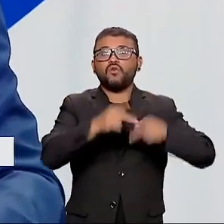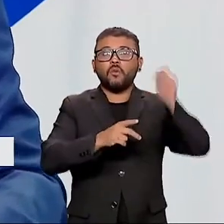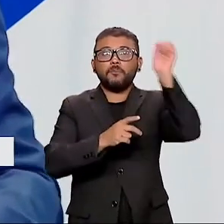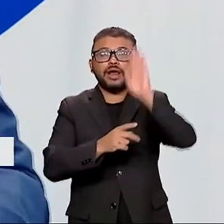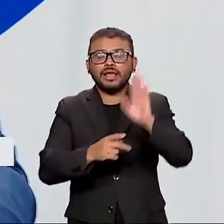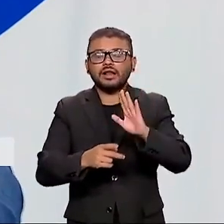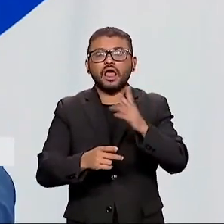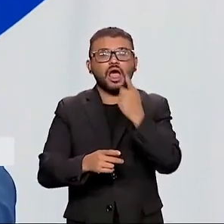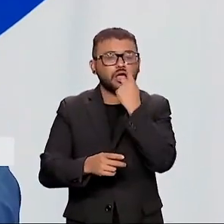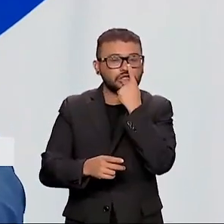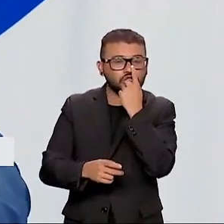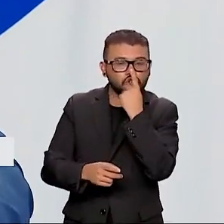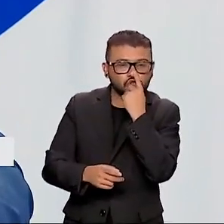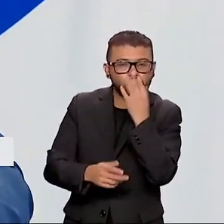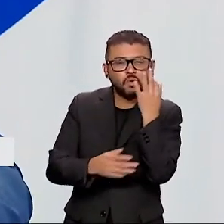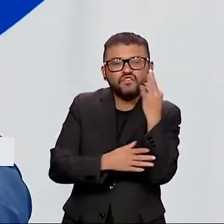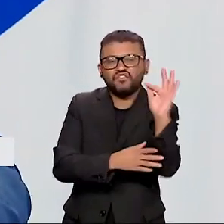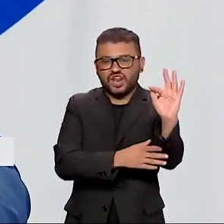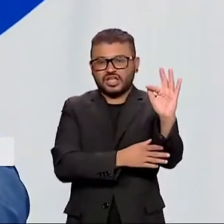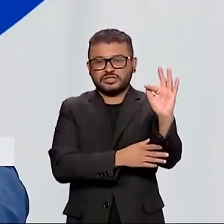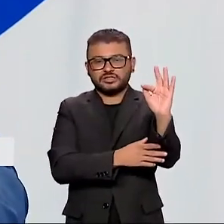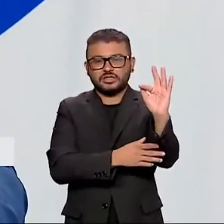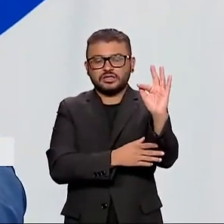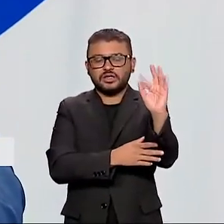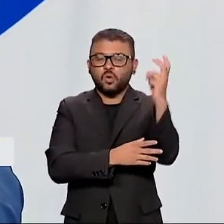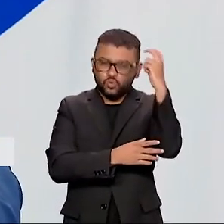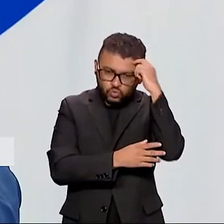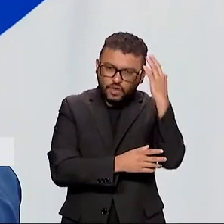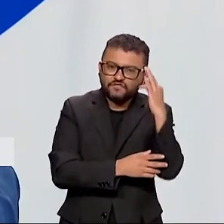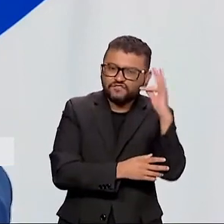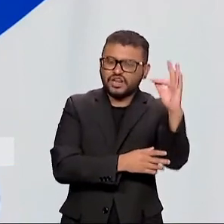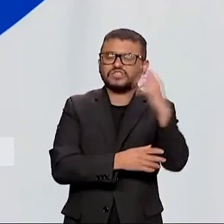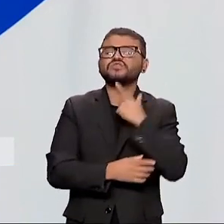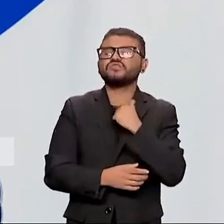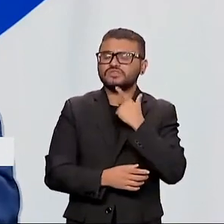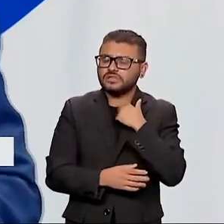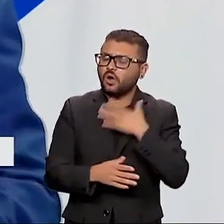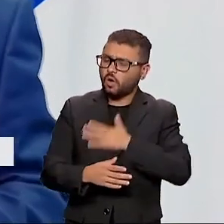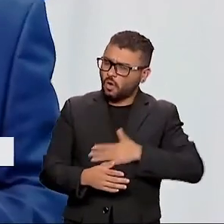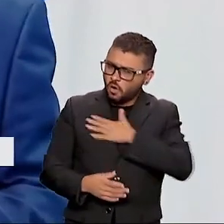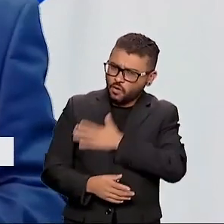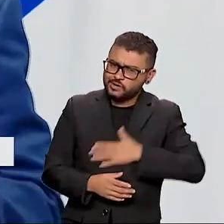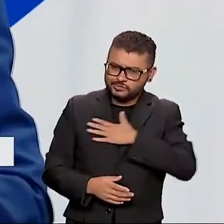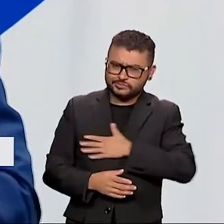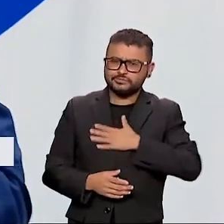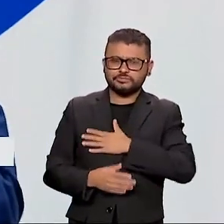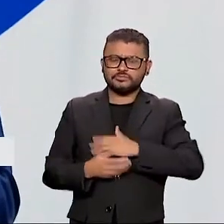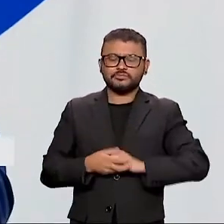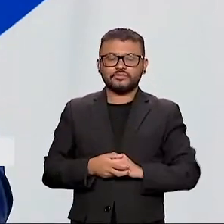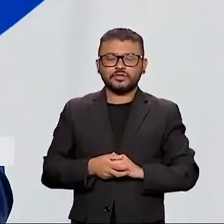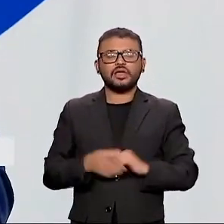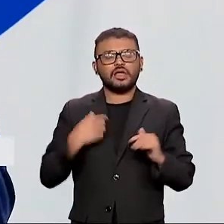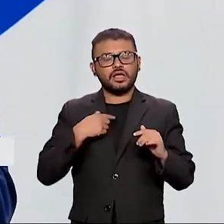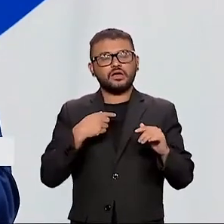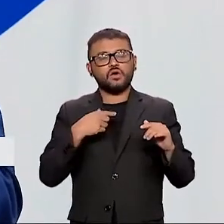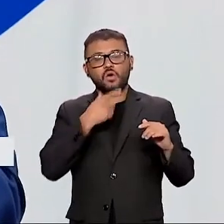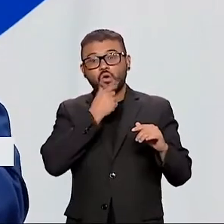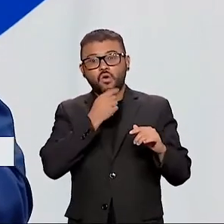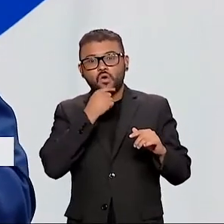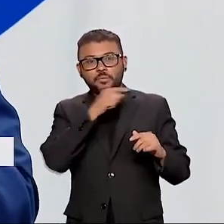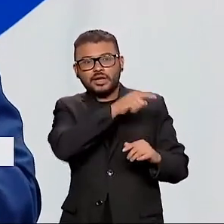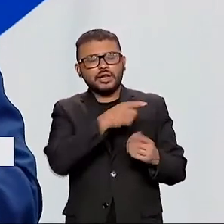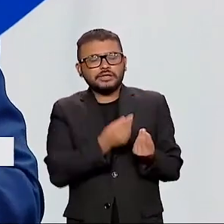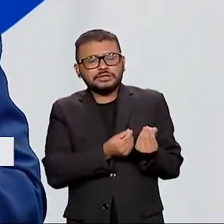afinidade com o povo francês e com a cultura francesa. Então, eu acho que o companheiro Macron deve ter